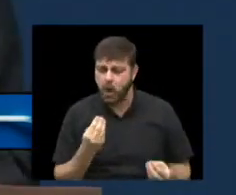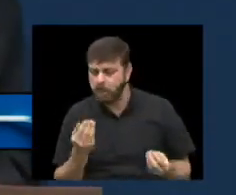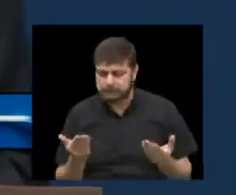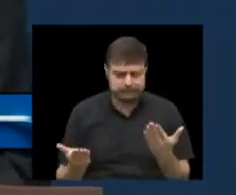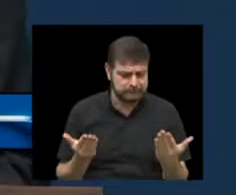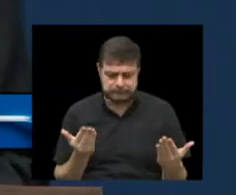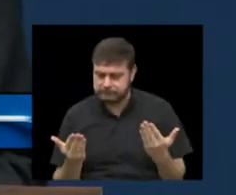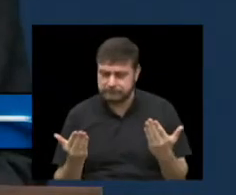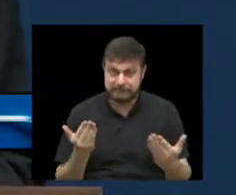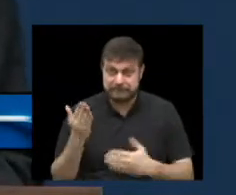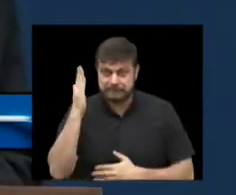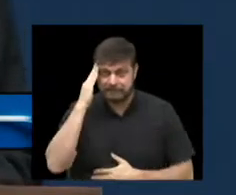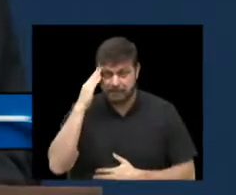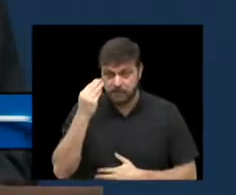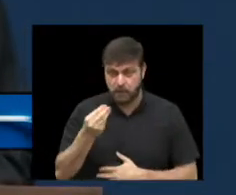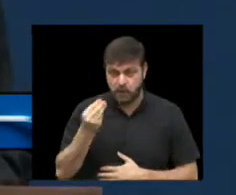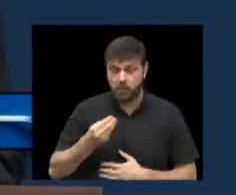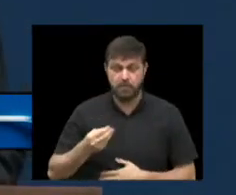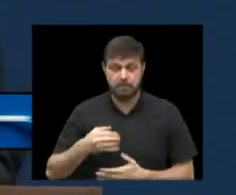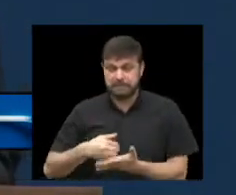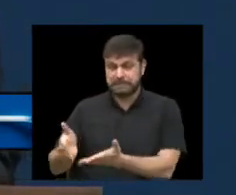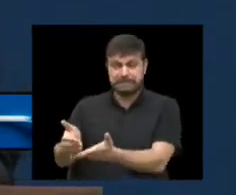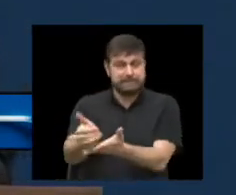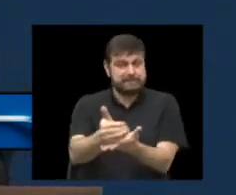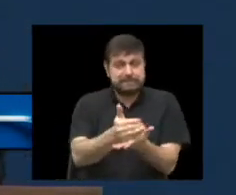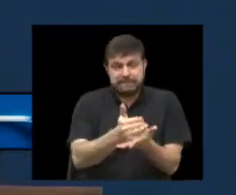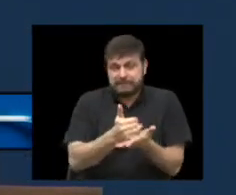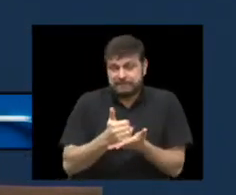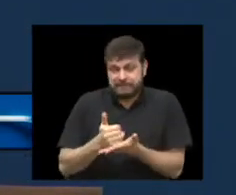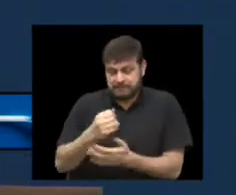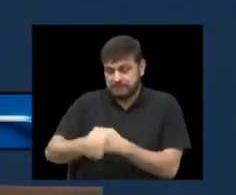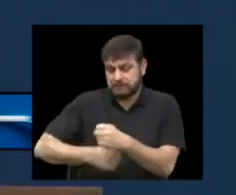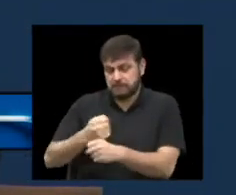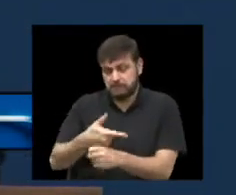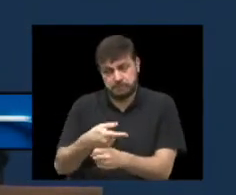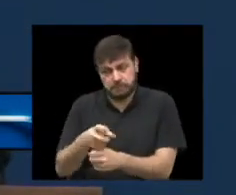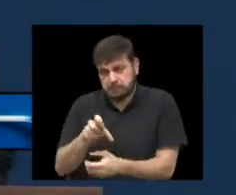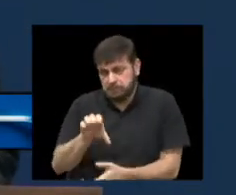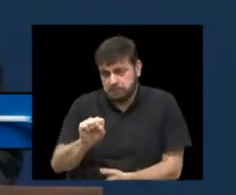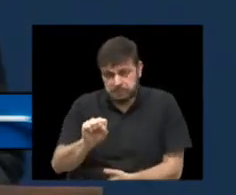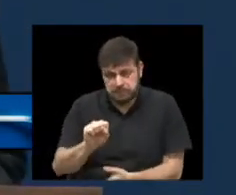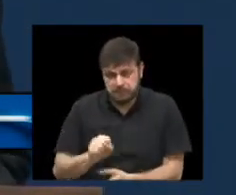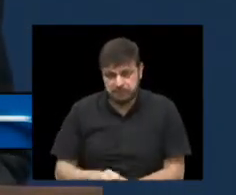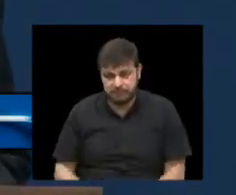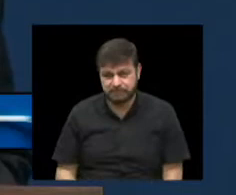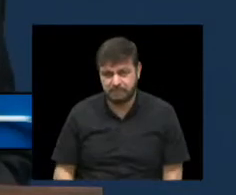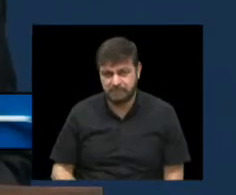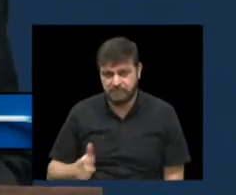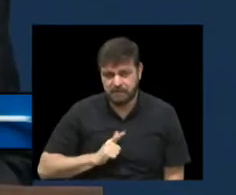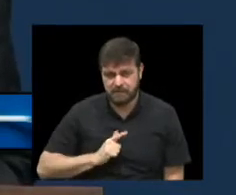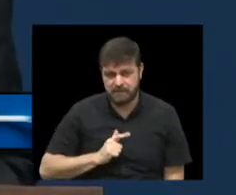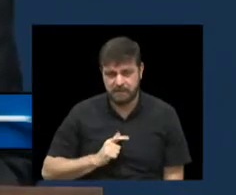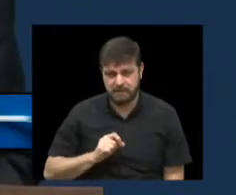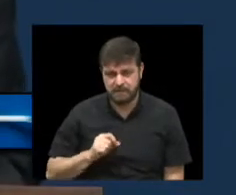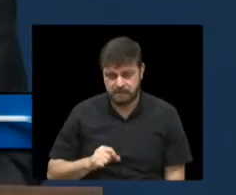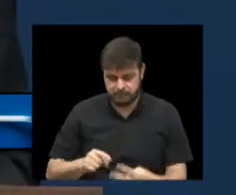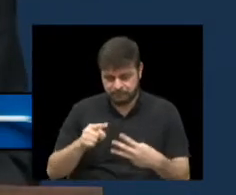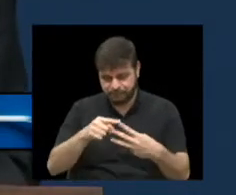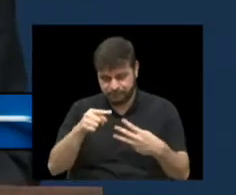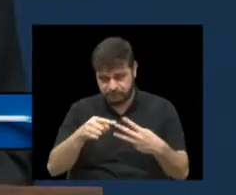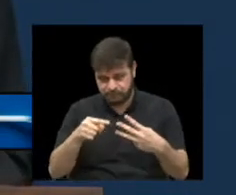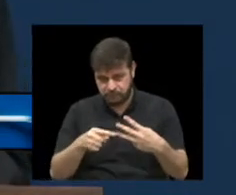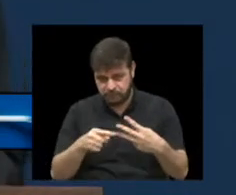adotar para estabelecer a receita do município para 2018, que é composta basicamente por